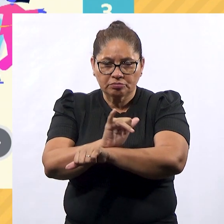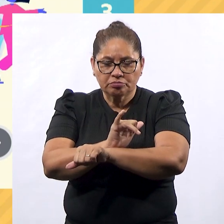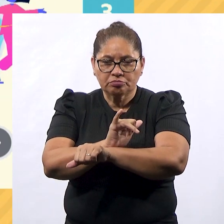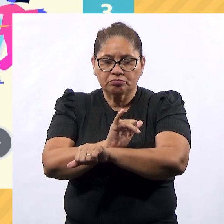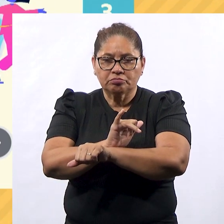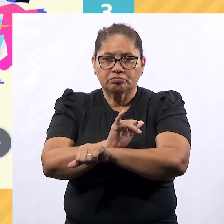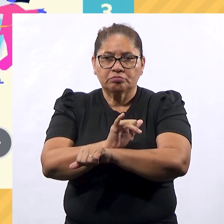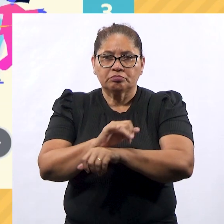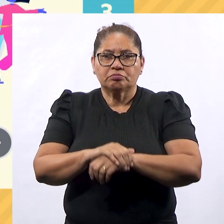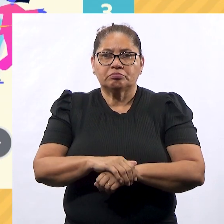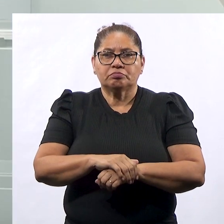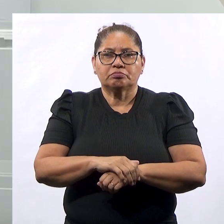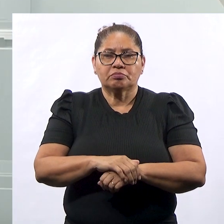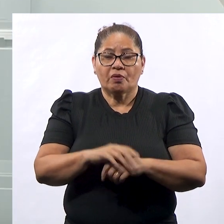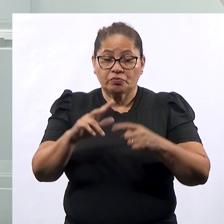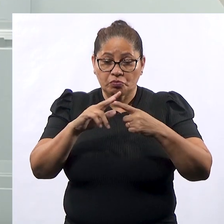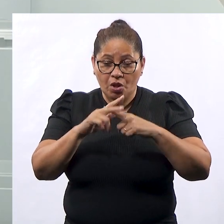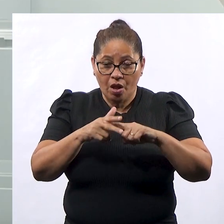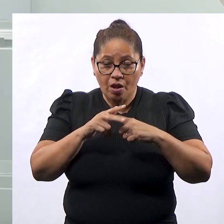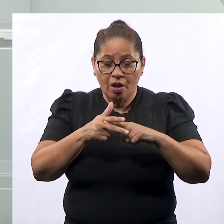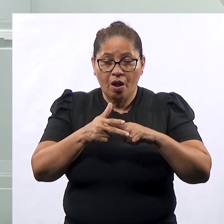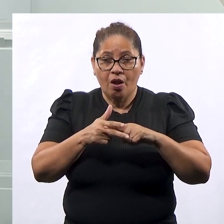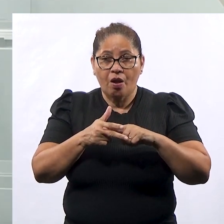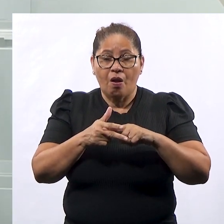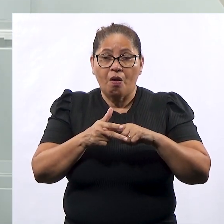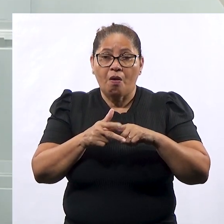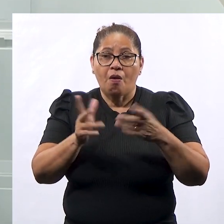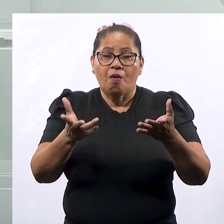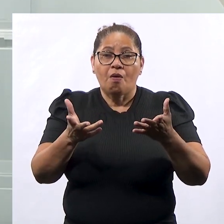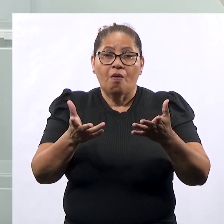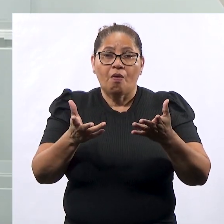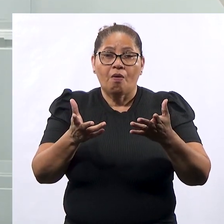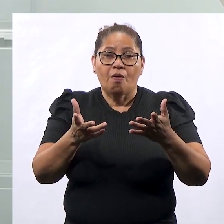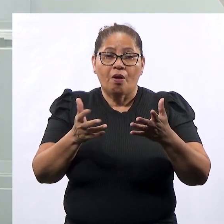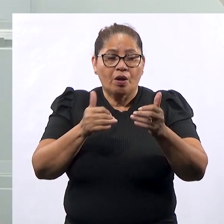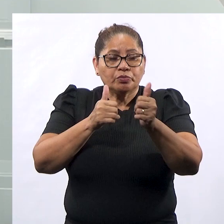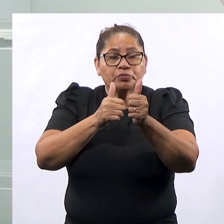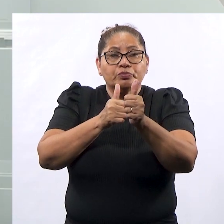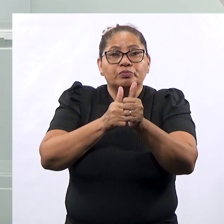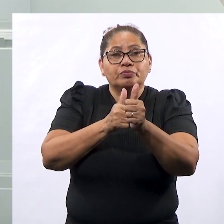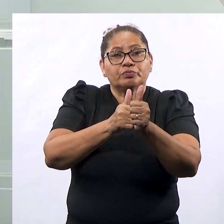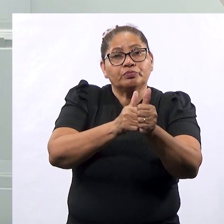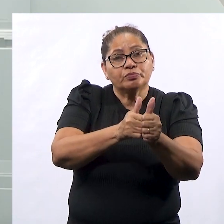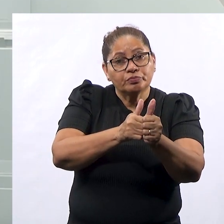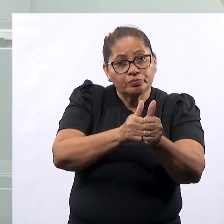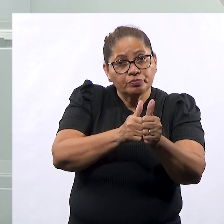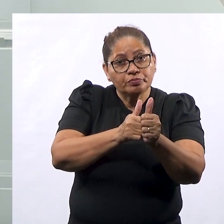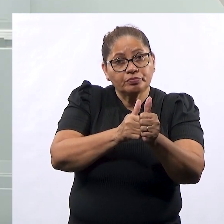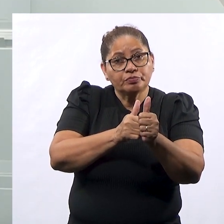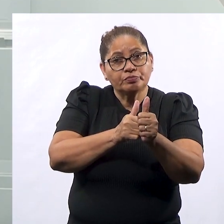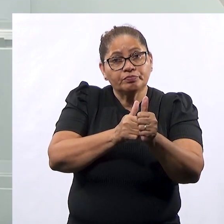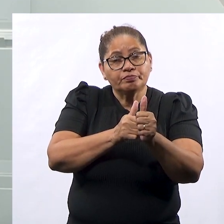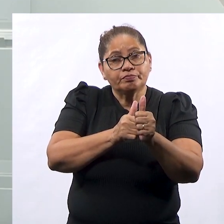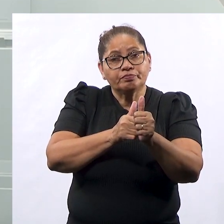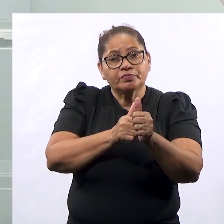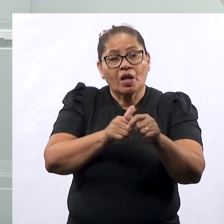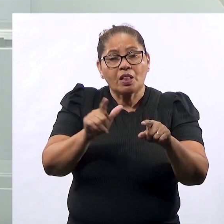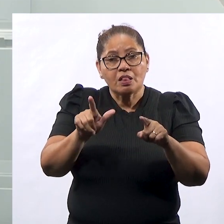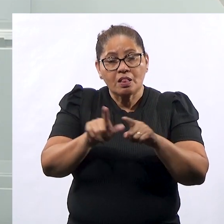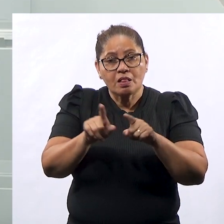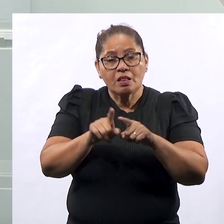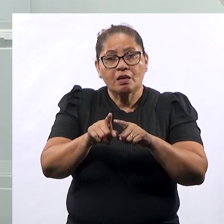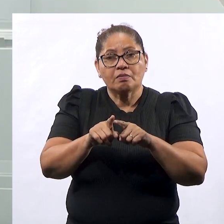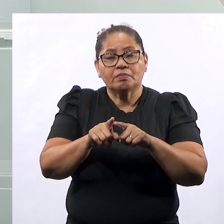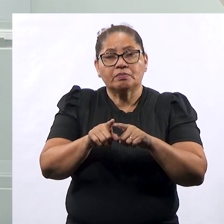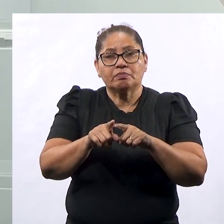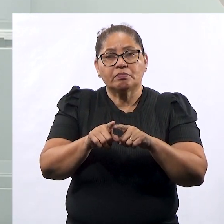de intervenção. Então, você regula a partir do momento que você está acompanhando e aí você